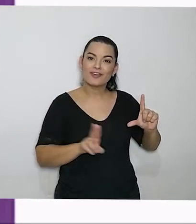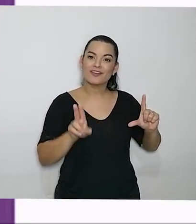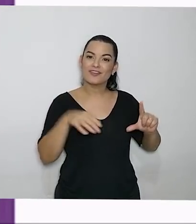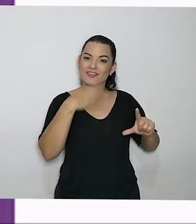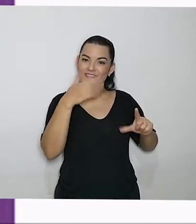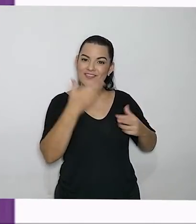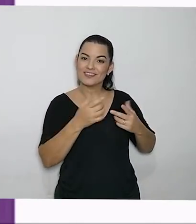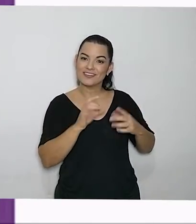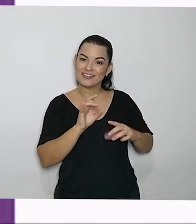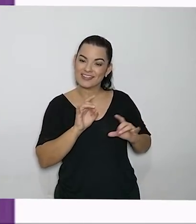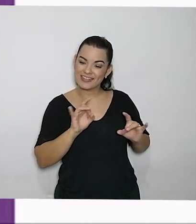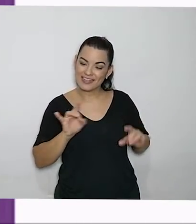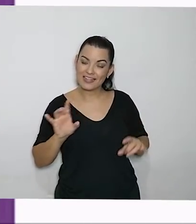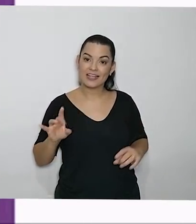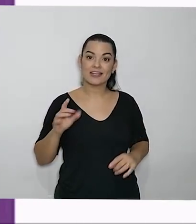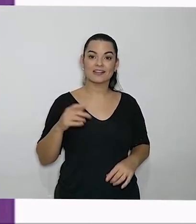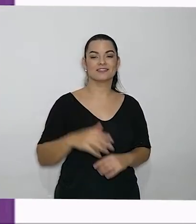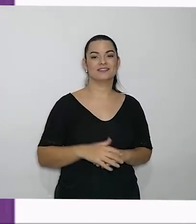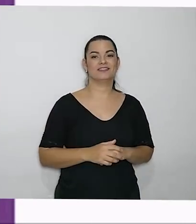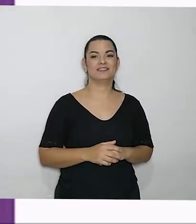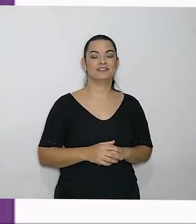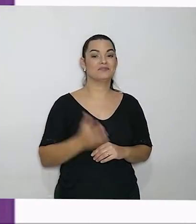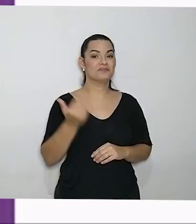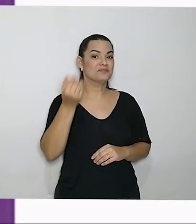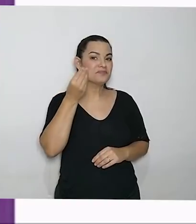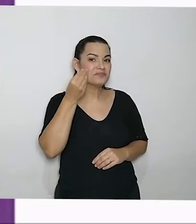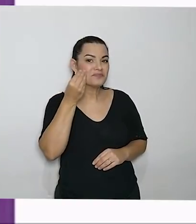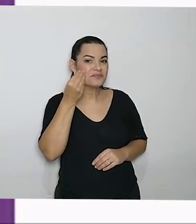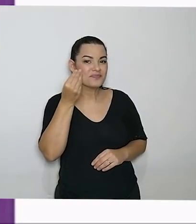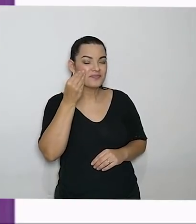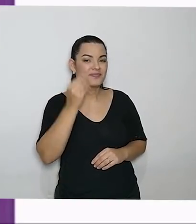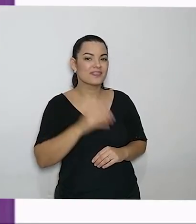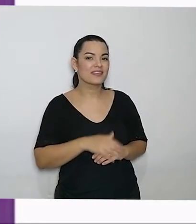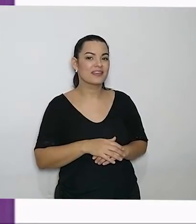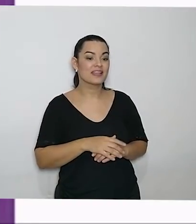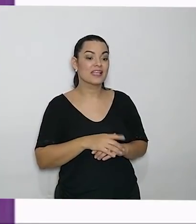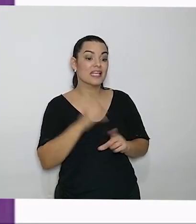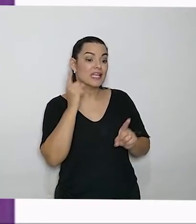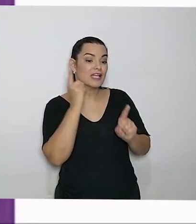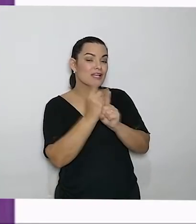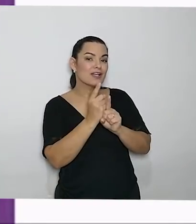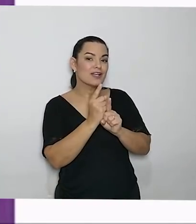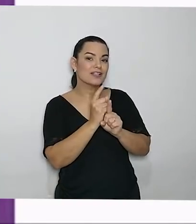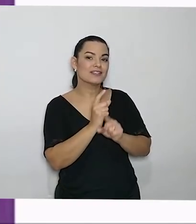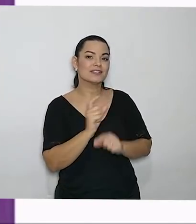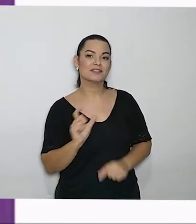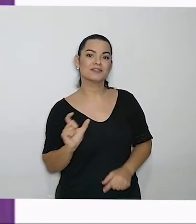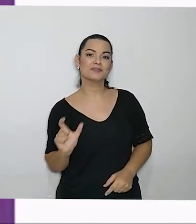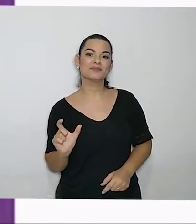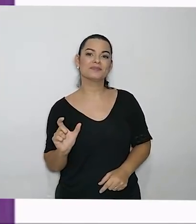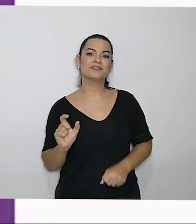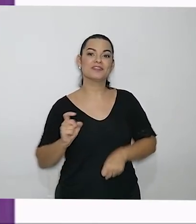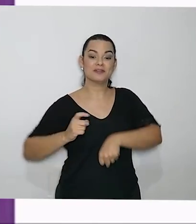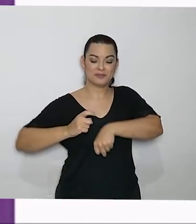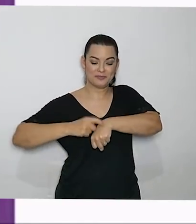para encontrar a palavra. Vamos lá! Tente encontrar a